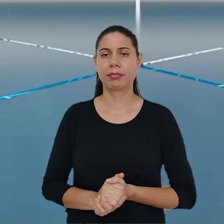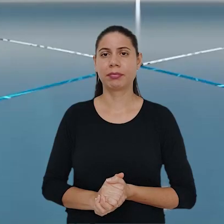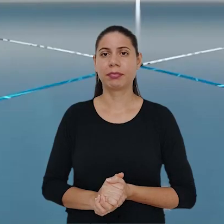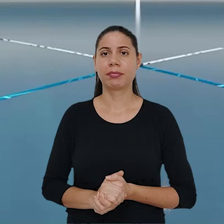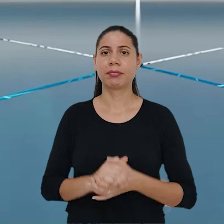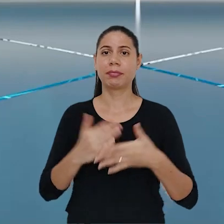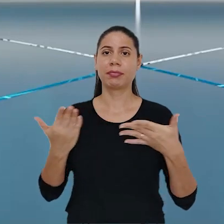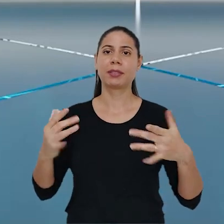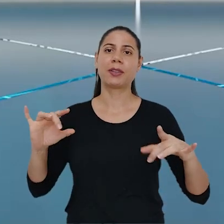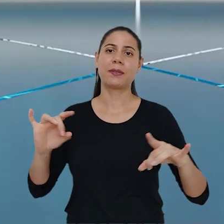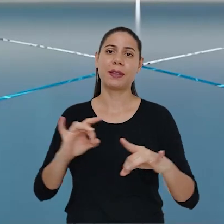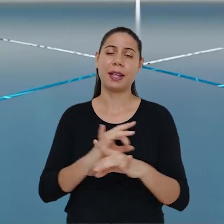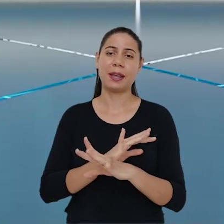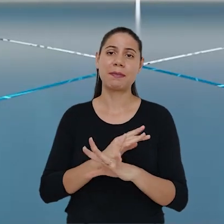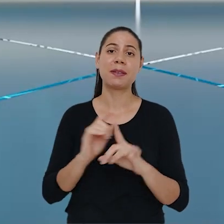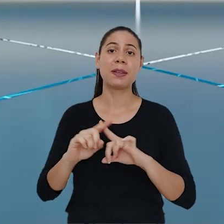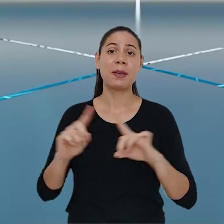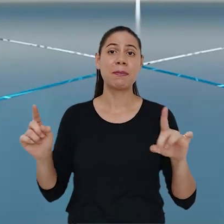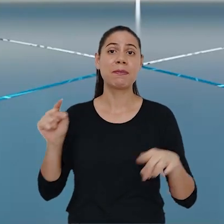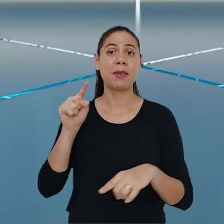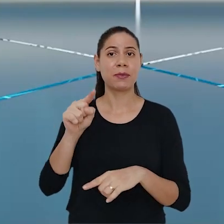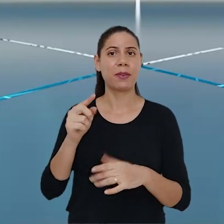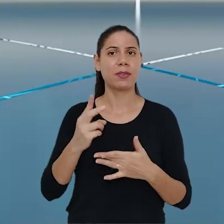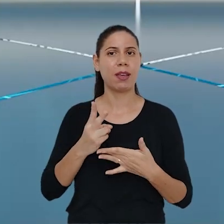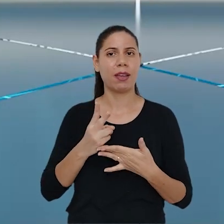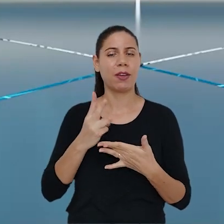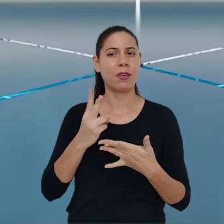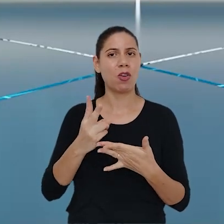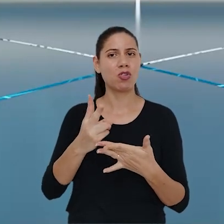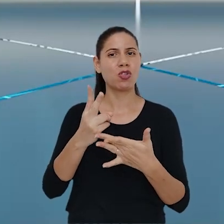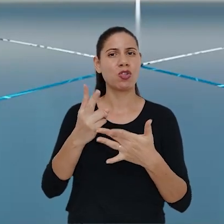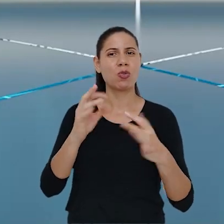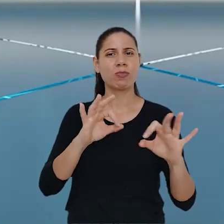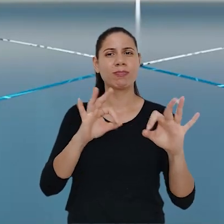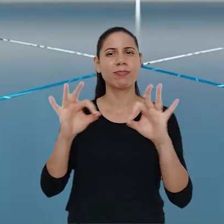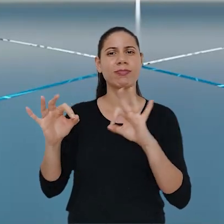A gente fica por aqui, mas continue acompanhando o TRF da Primeira